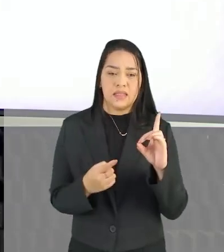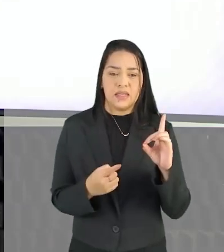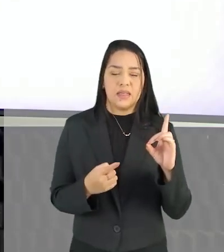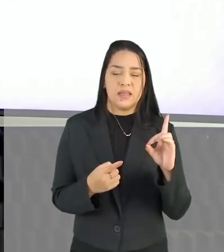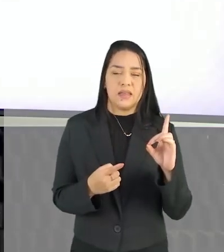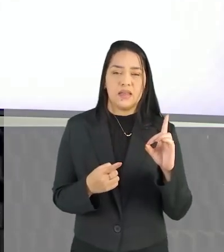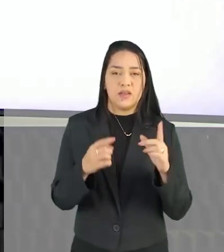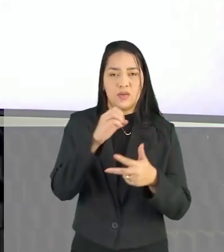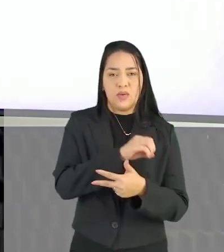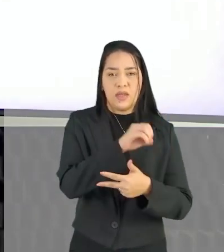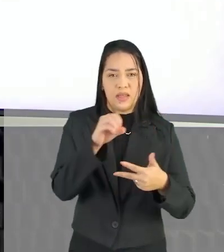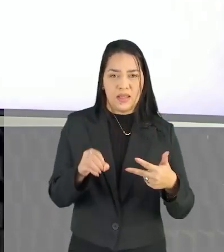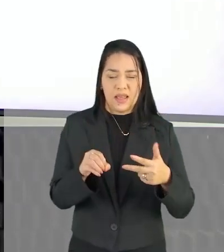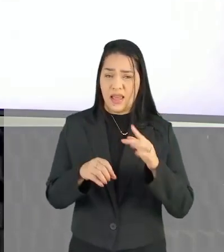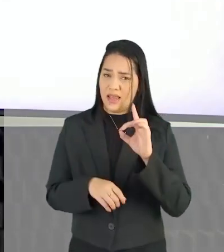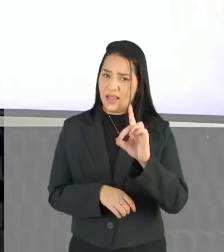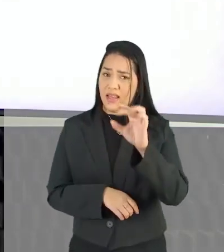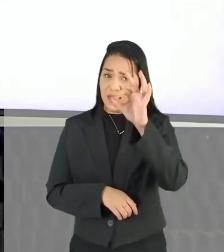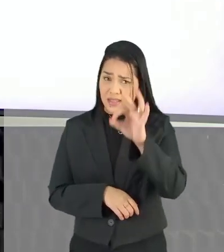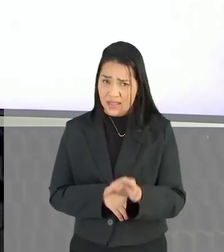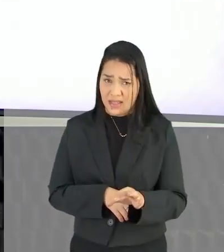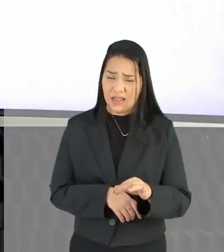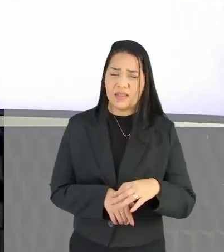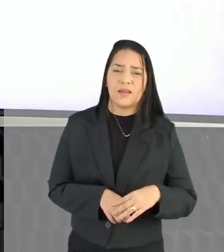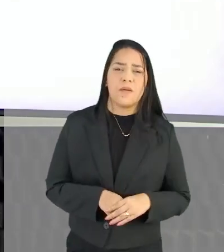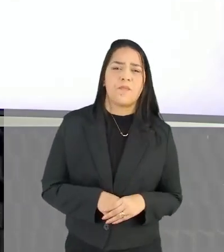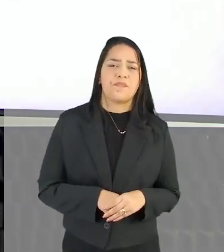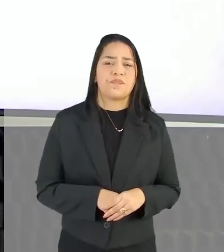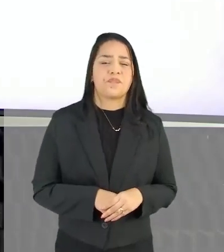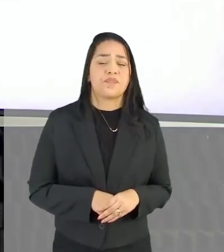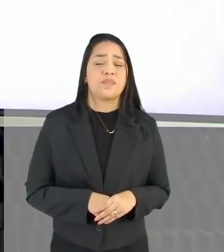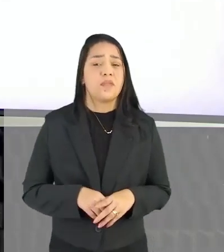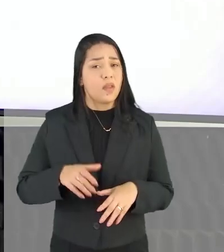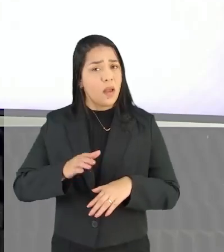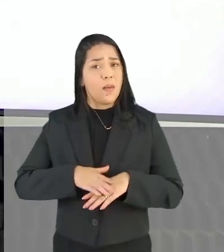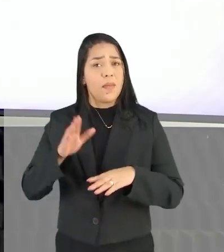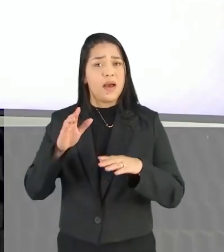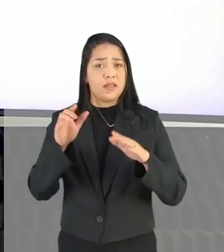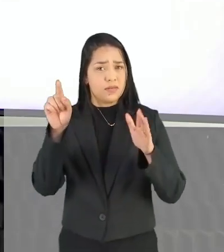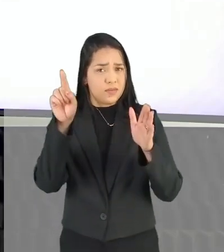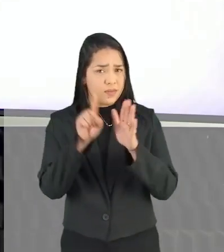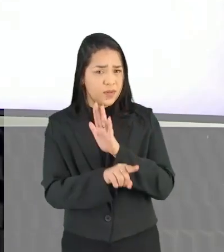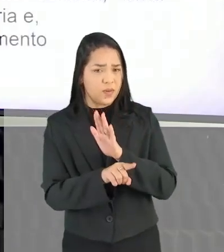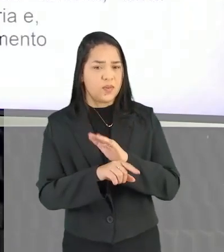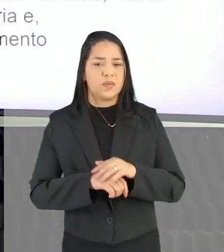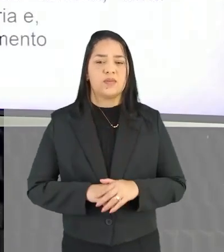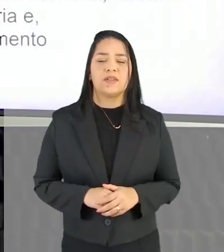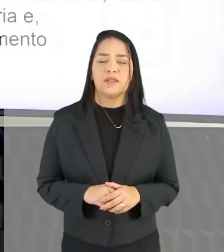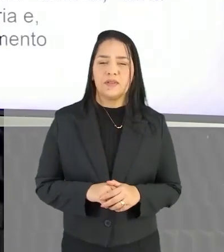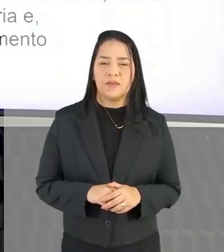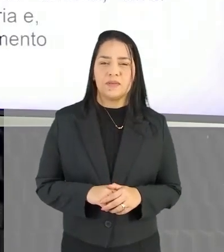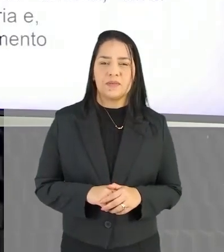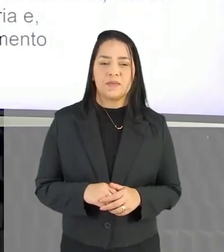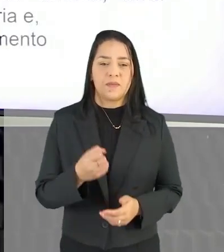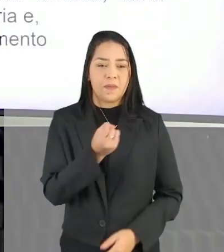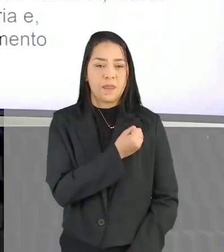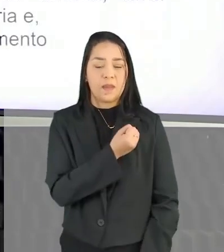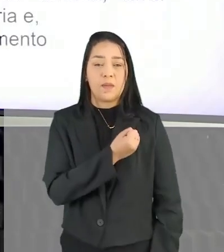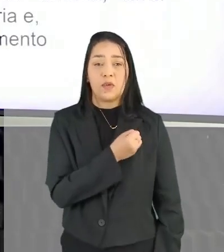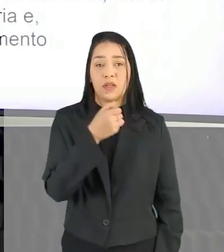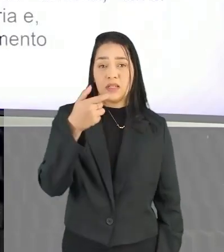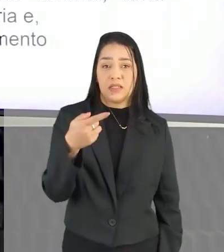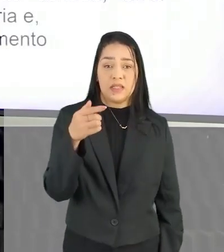questão do Enem é o gabarito, certo? A gente vai fazer mais uma questão, questão